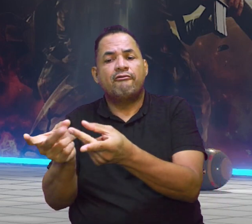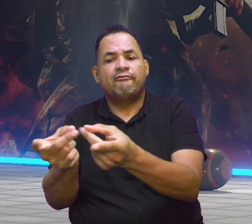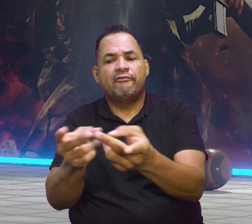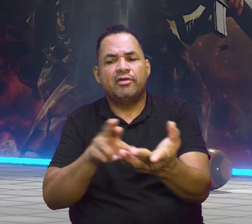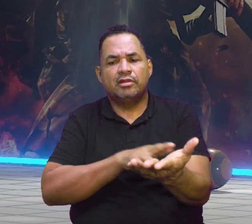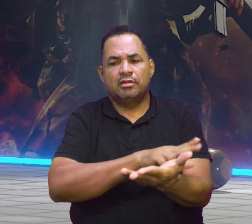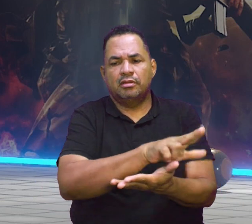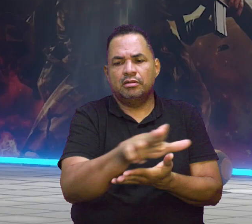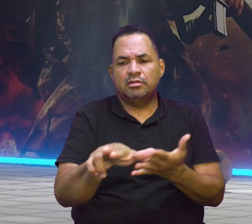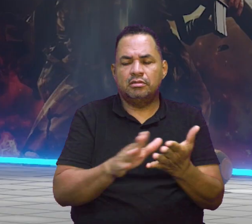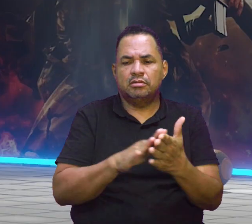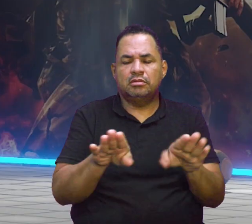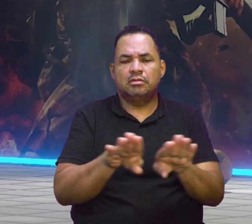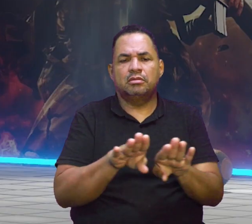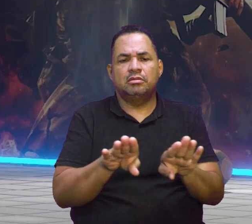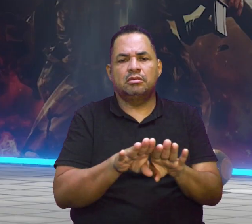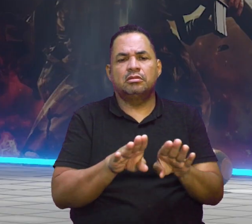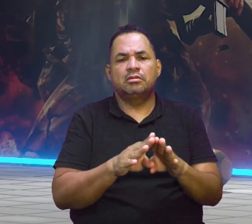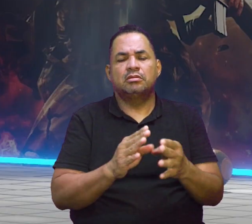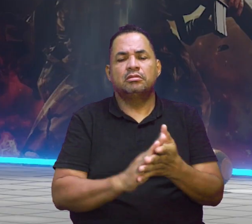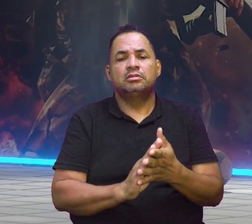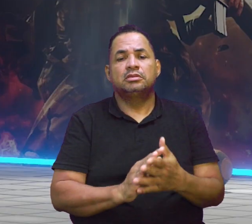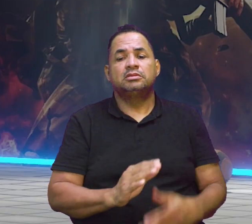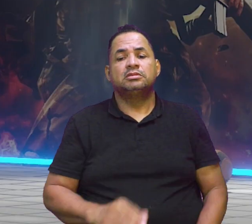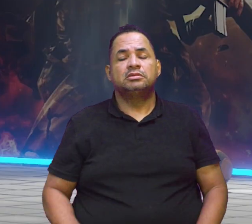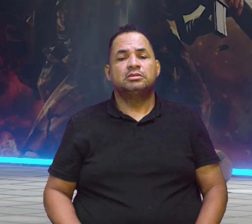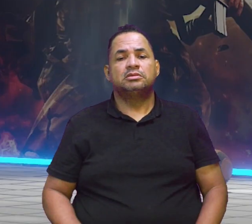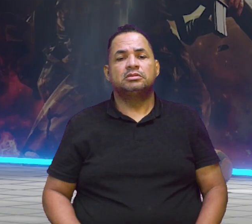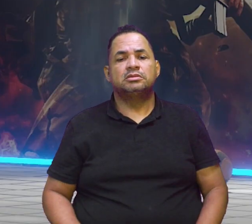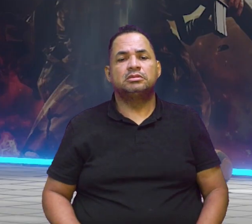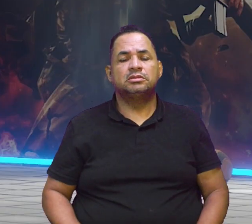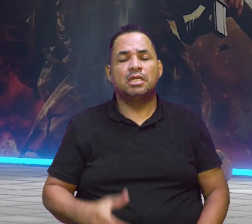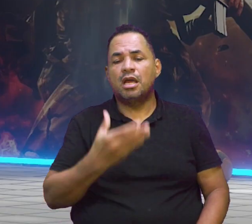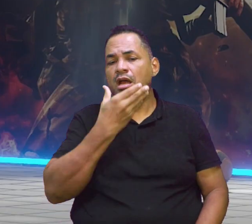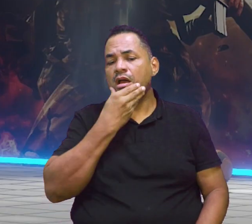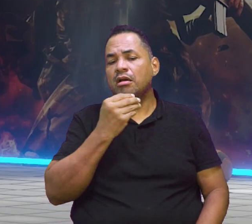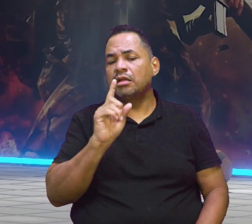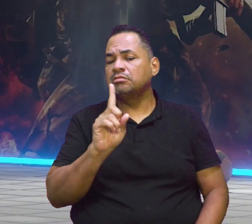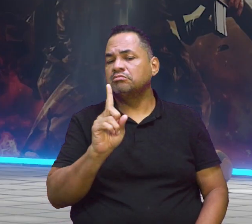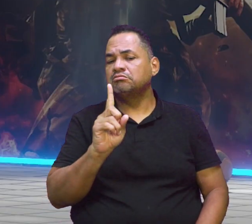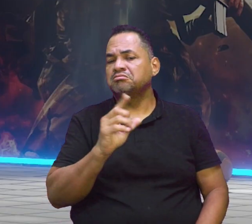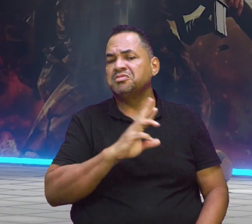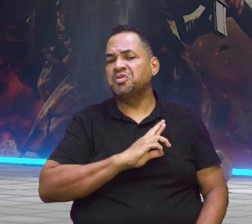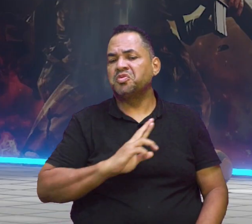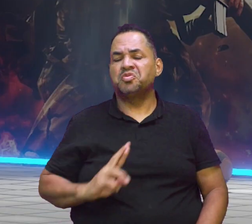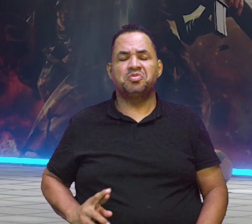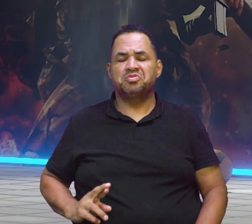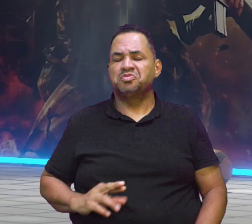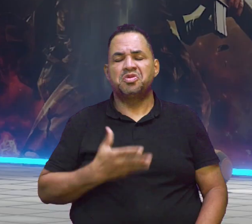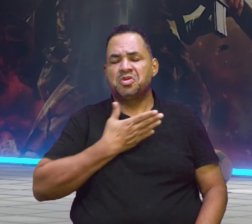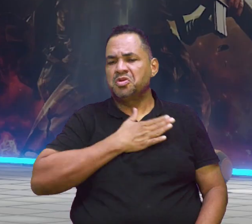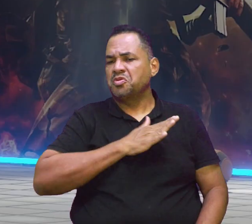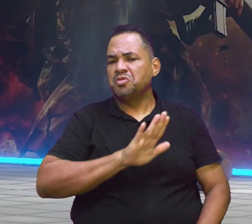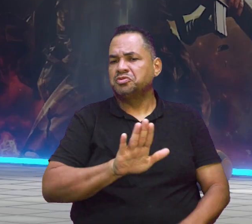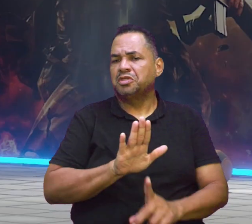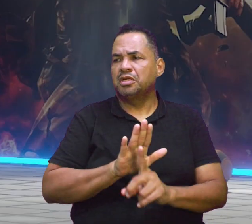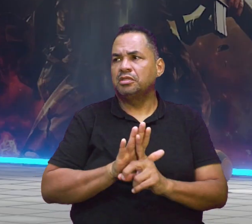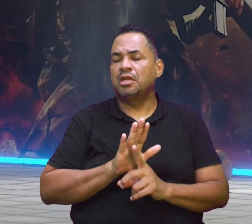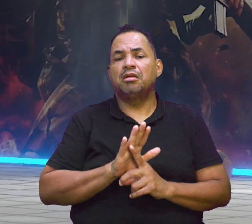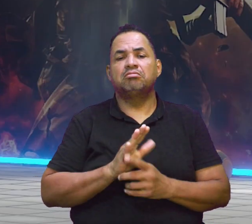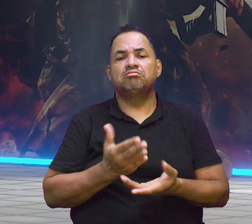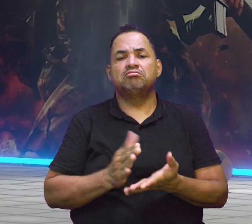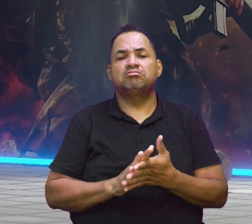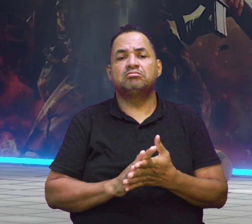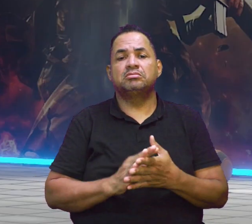muito grave. O Antônio Conselheiro, ele não era republicano, ele não era a favor da república, ele era monarquista,